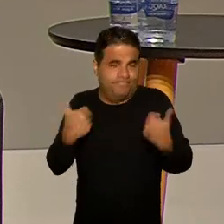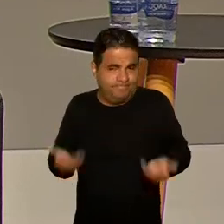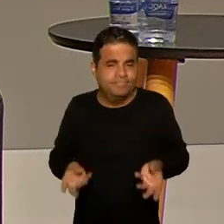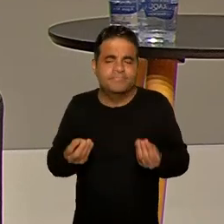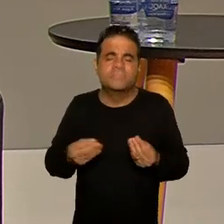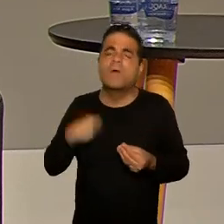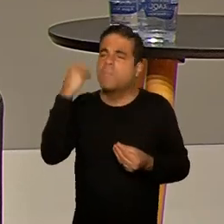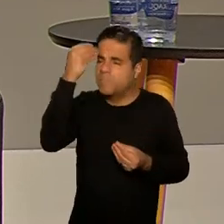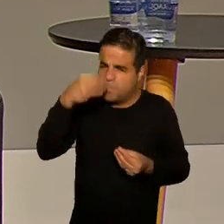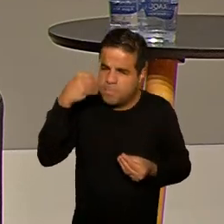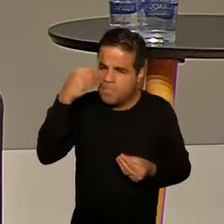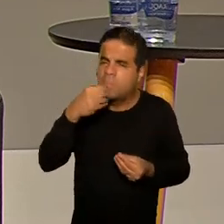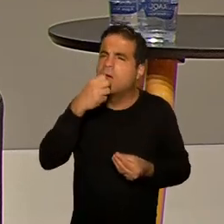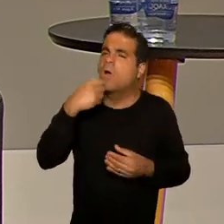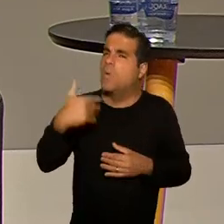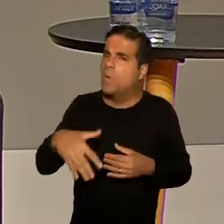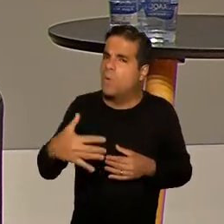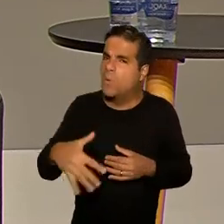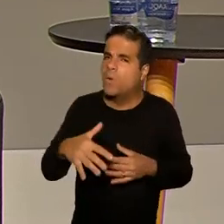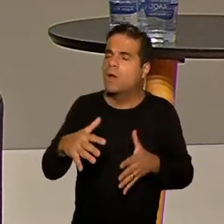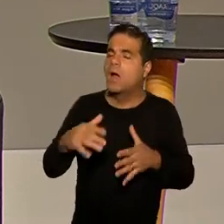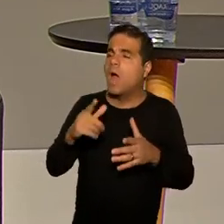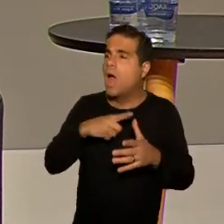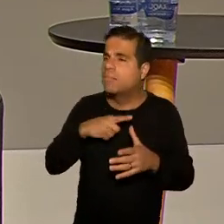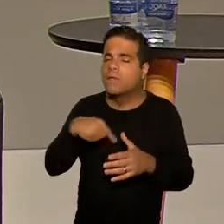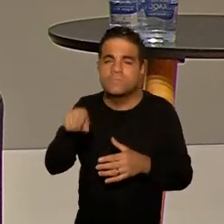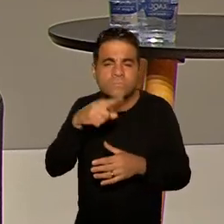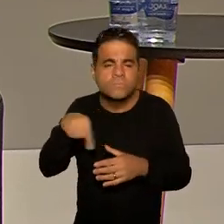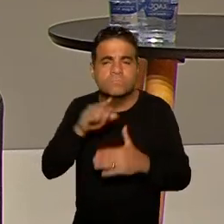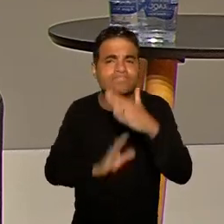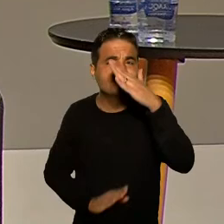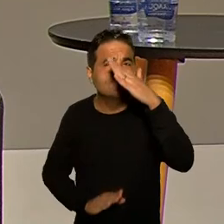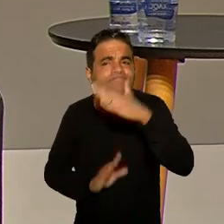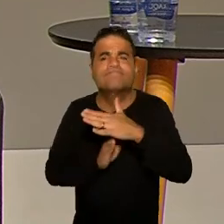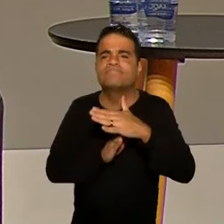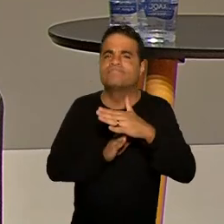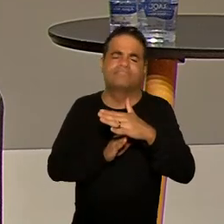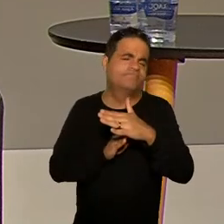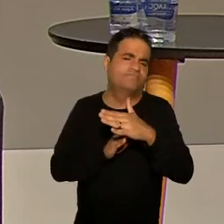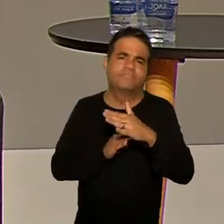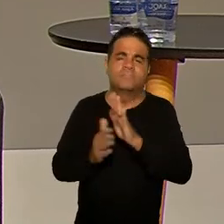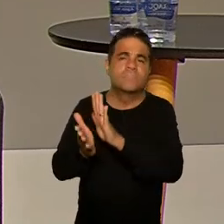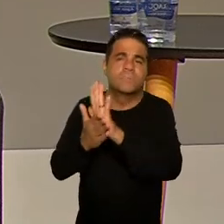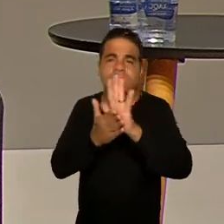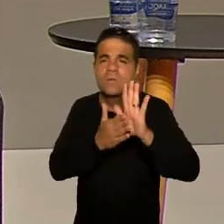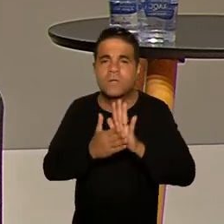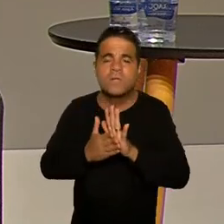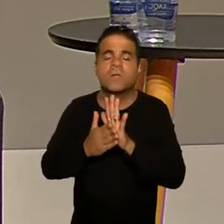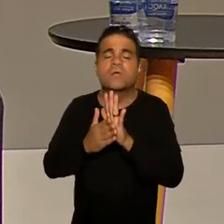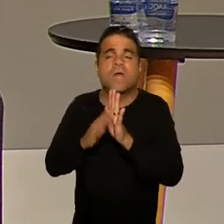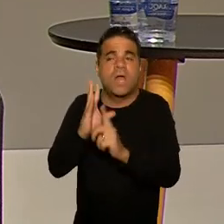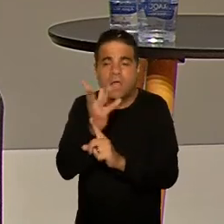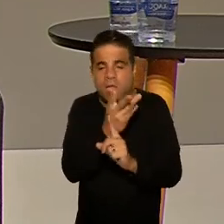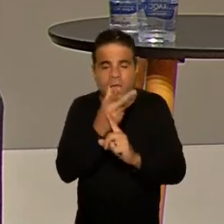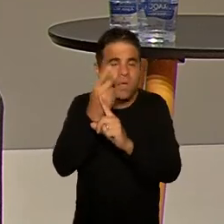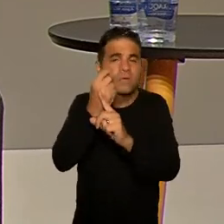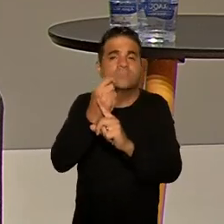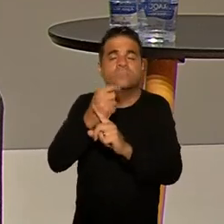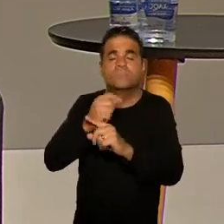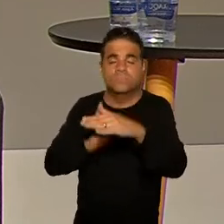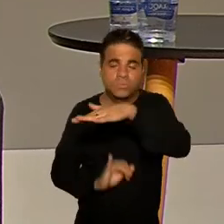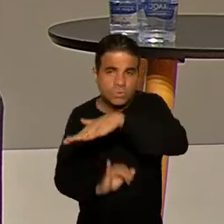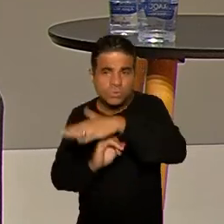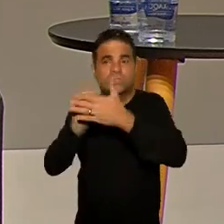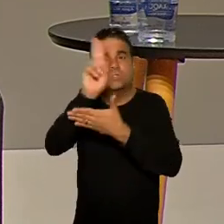é uma experiência que leva tão a termo e no limite a proposição artística que a própria instituição